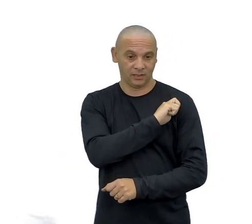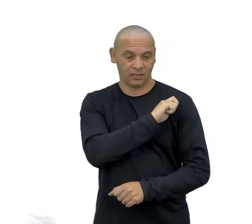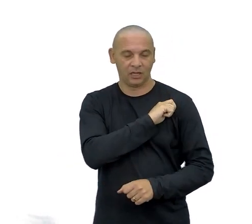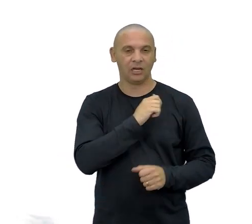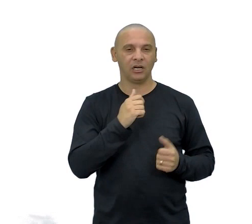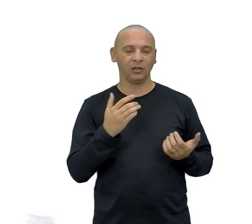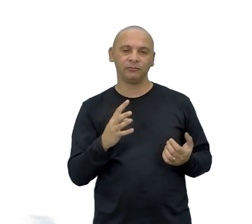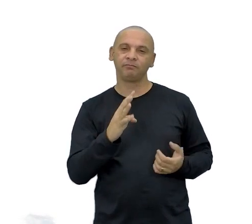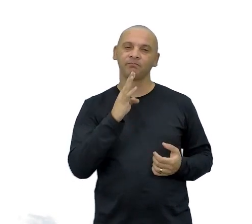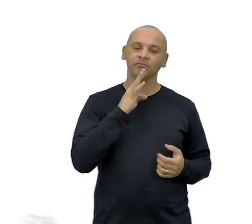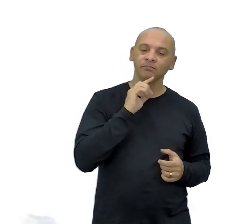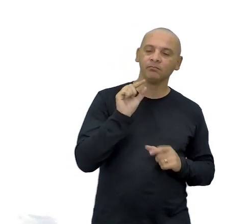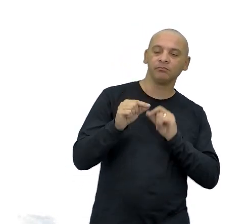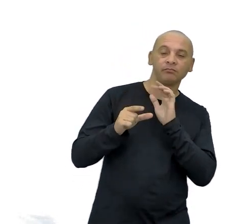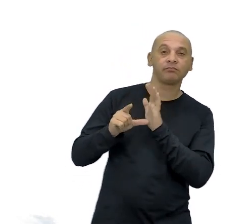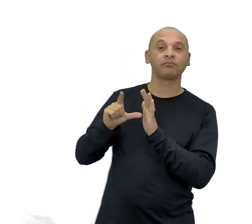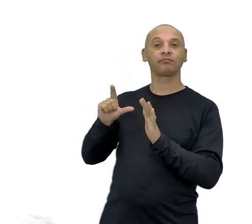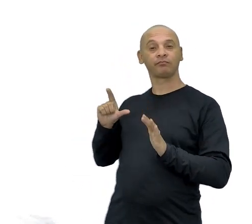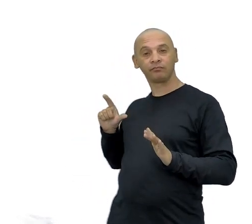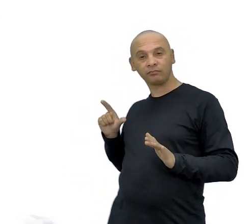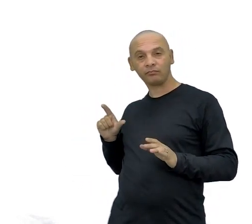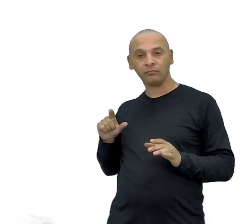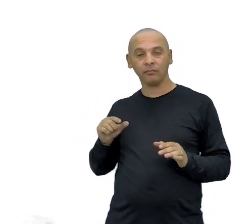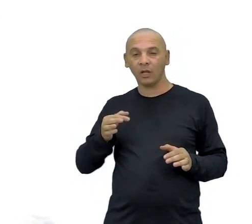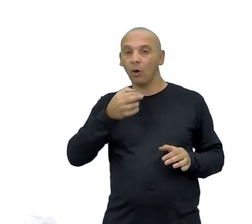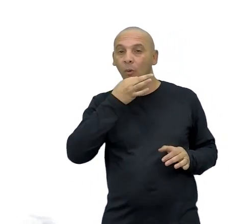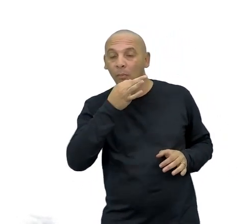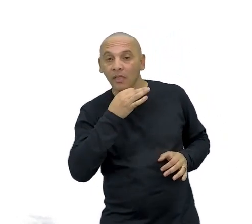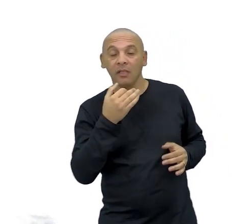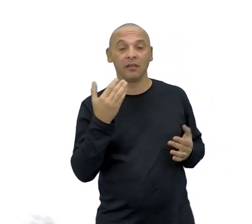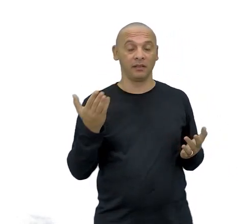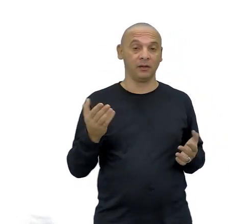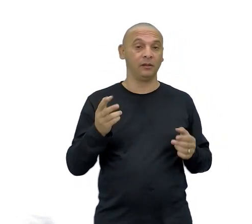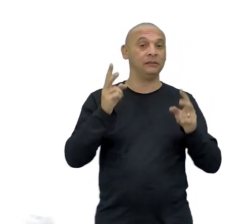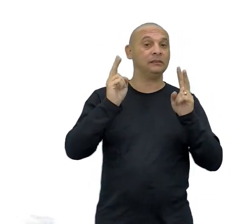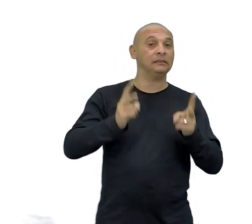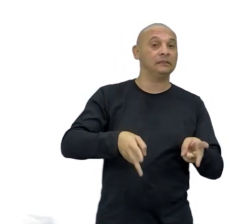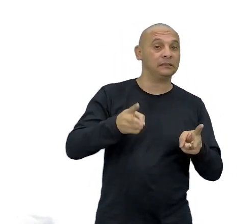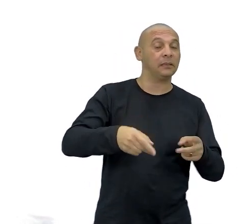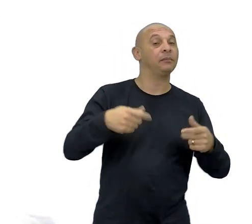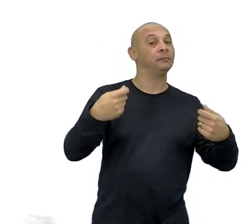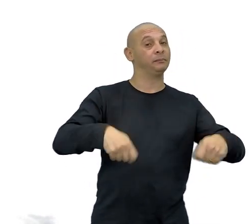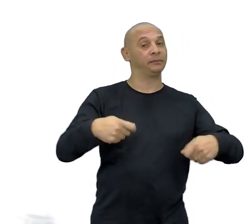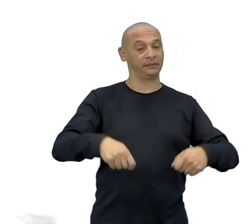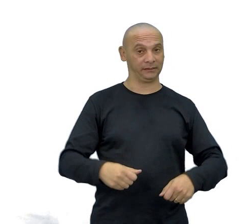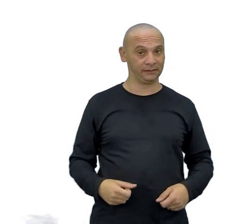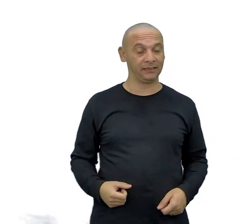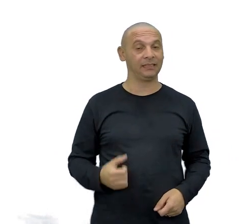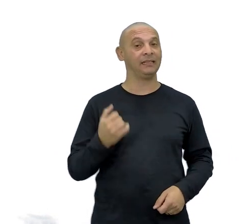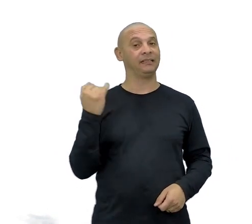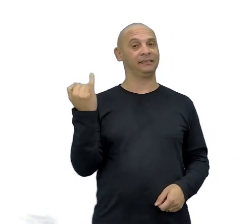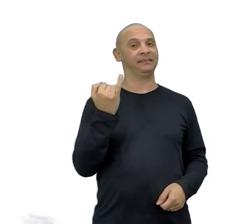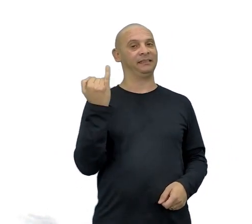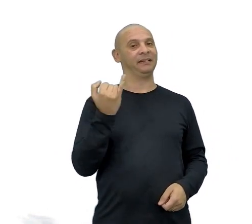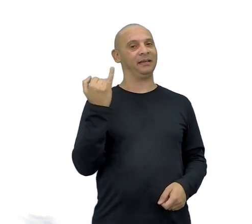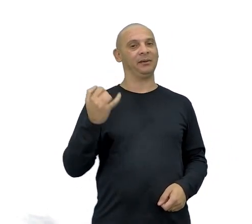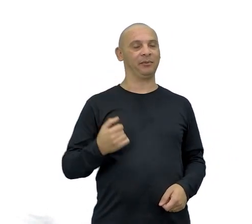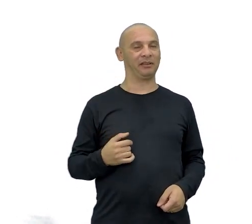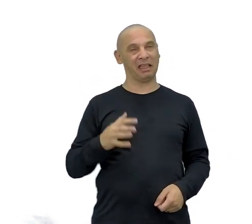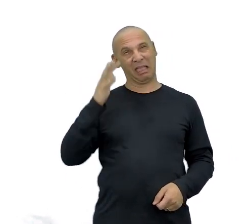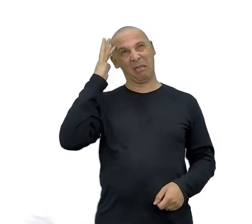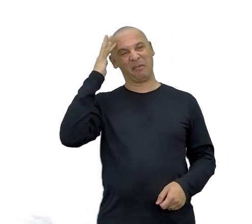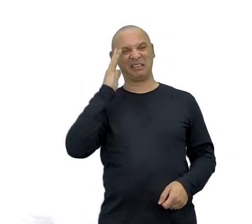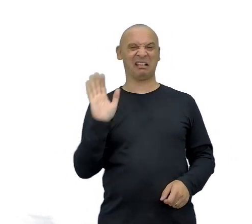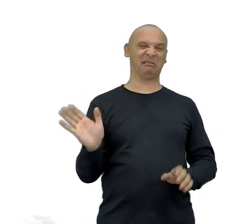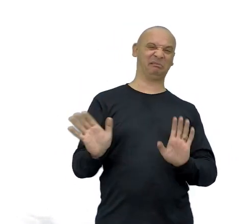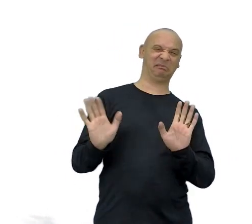inferências, conhecimento prévio, hipóteses, sempre é importante. Nunca a gente pode pensar